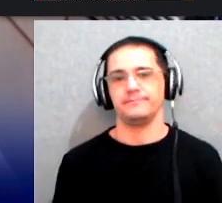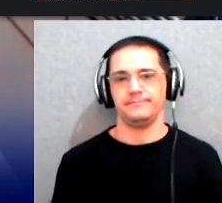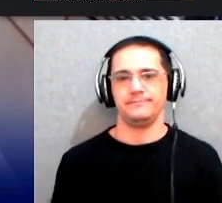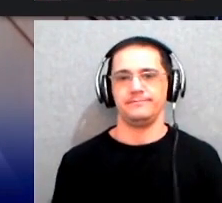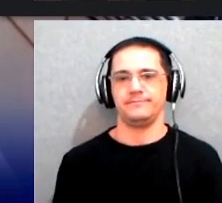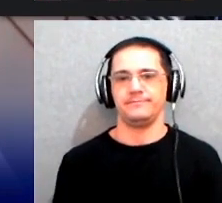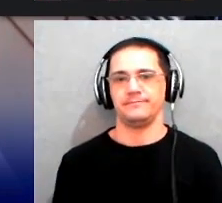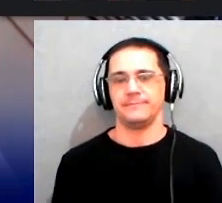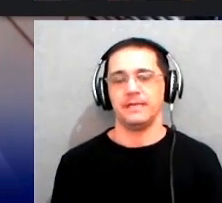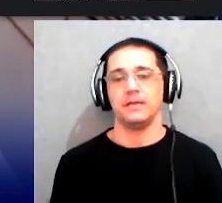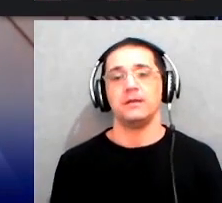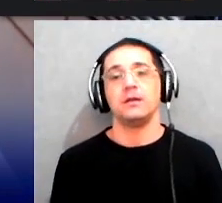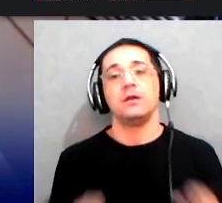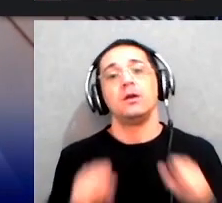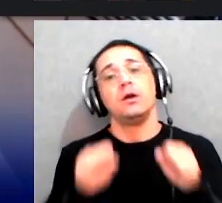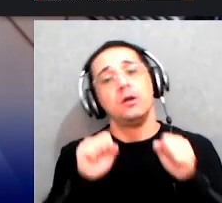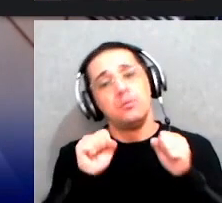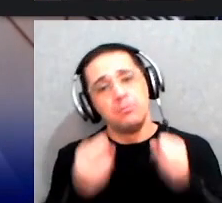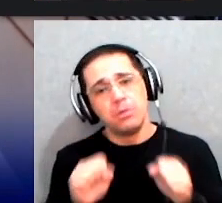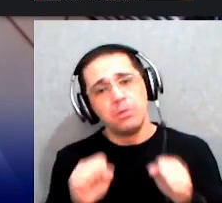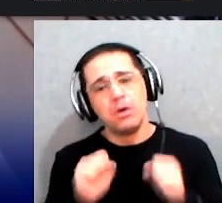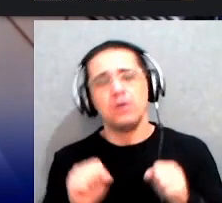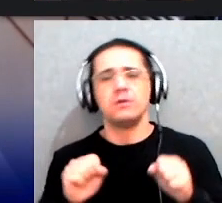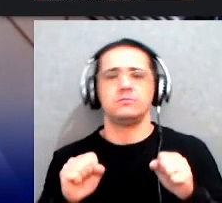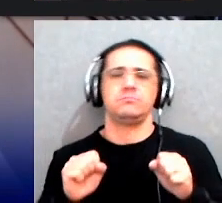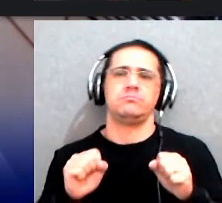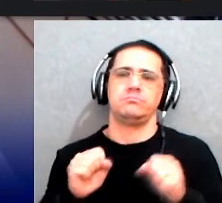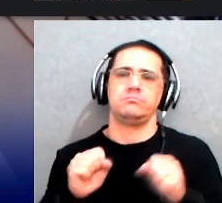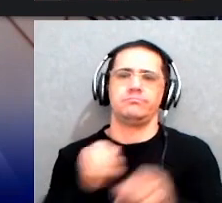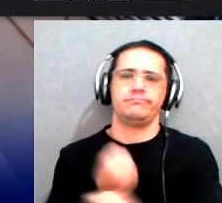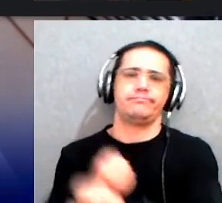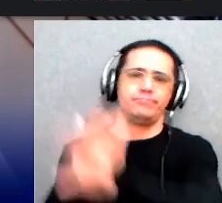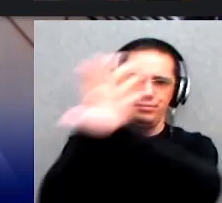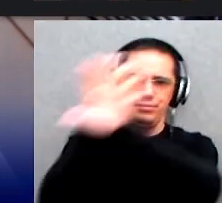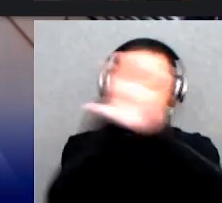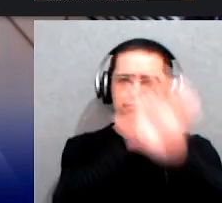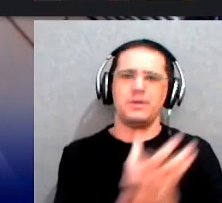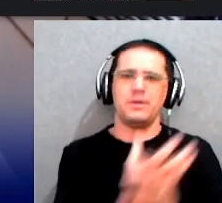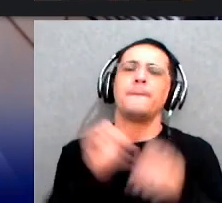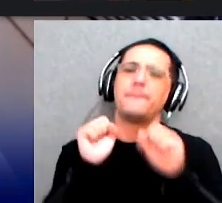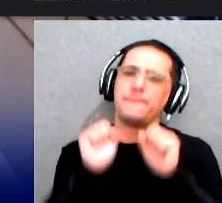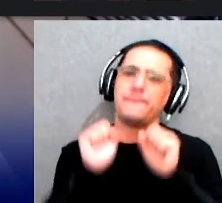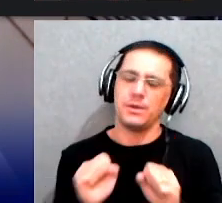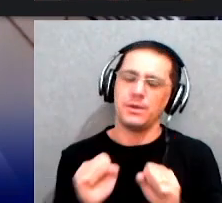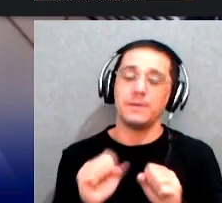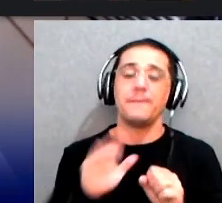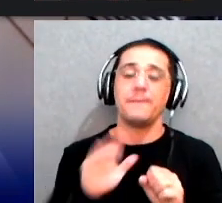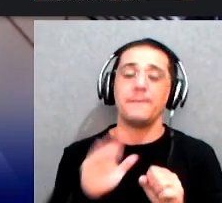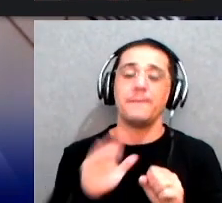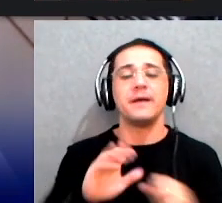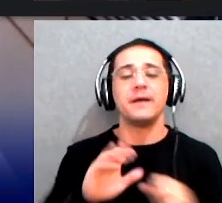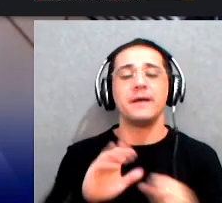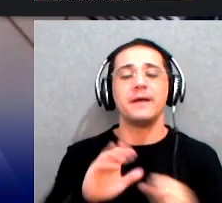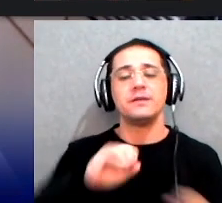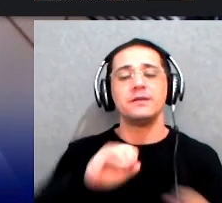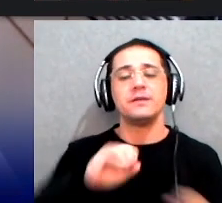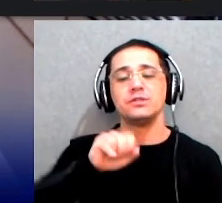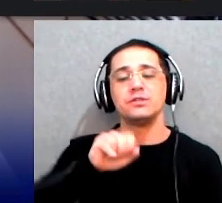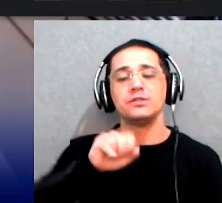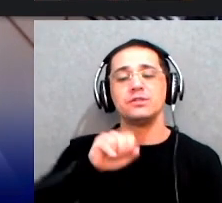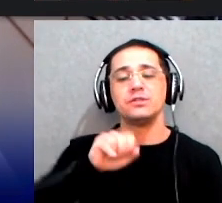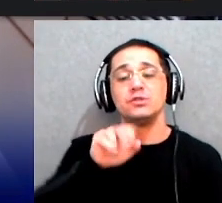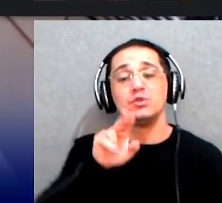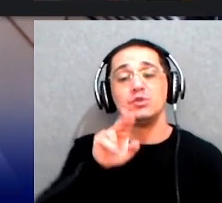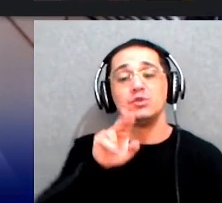Você pode ter uma videoconferência excepcional? Pode. Mas não pode ter júri virtual. Eu não quero instruções no processo crime